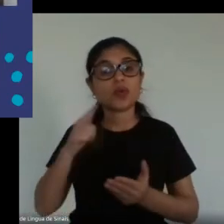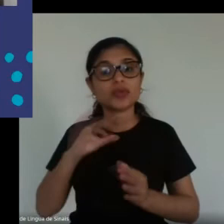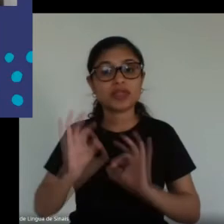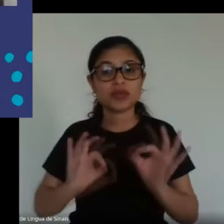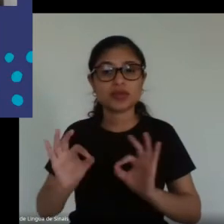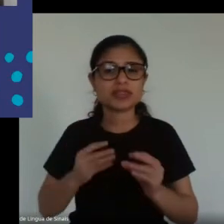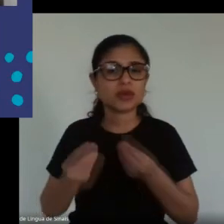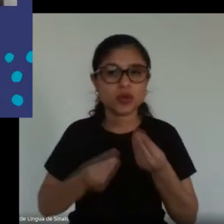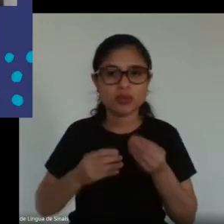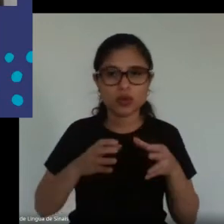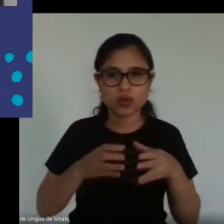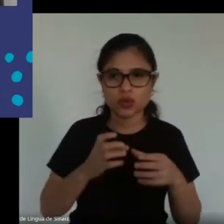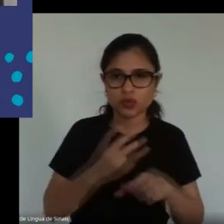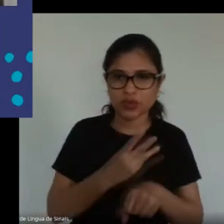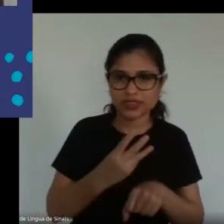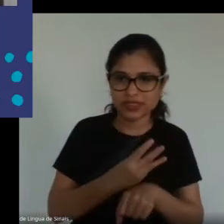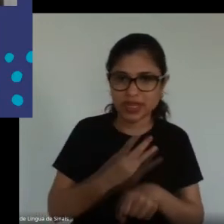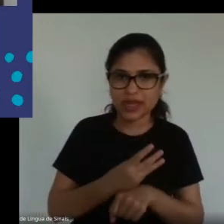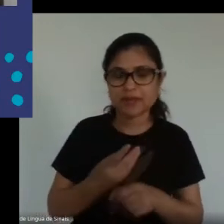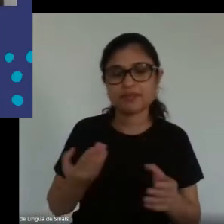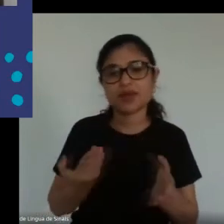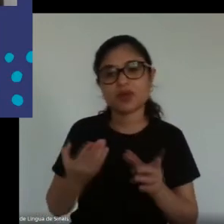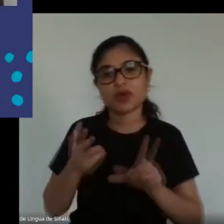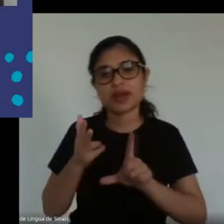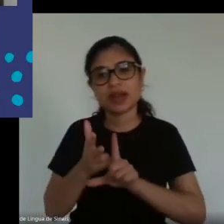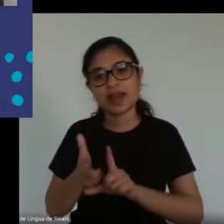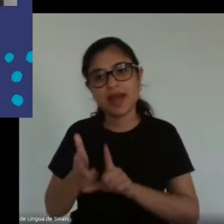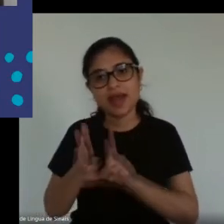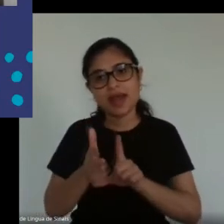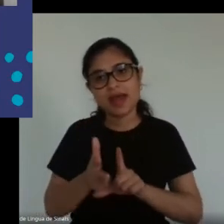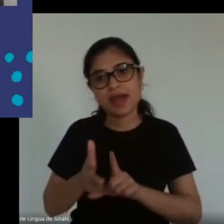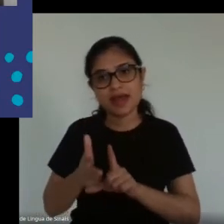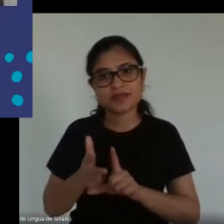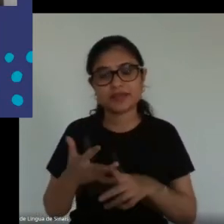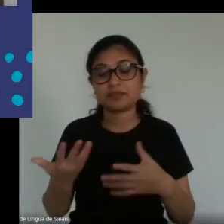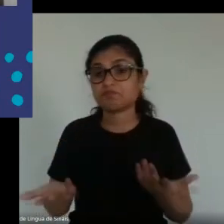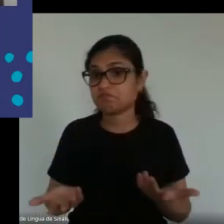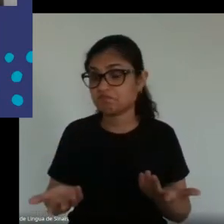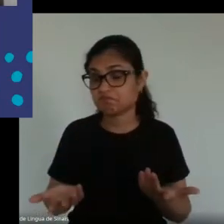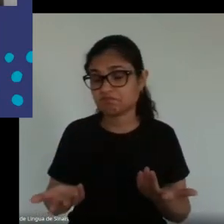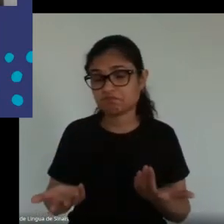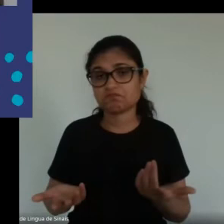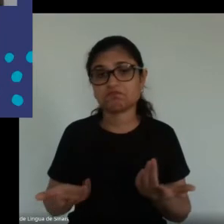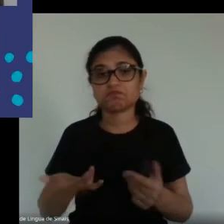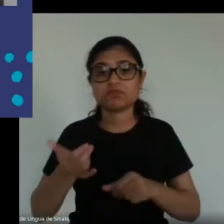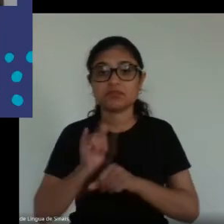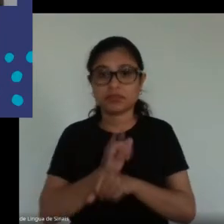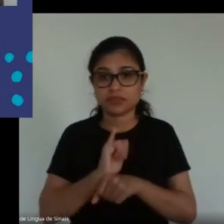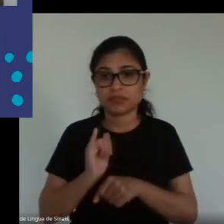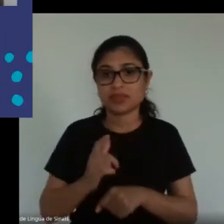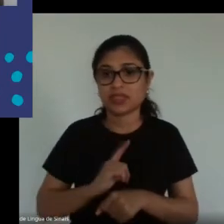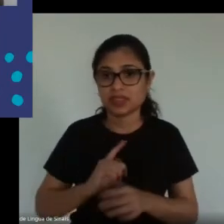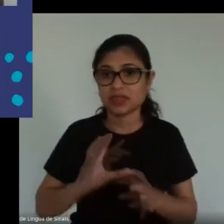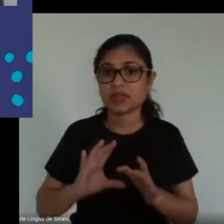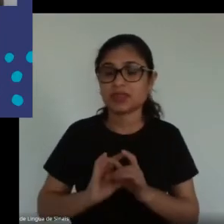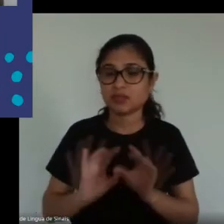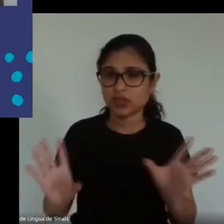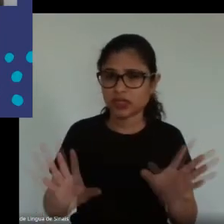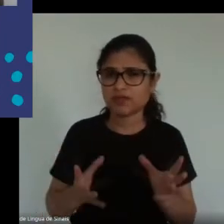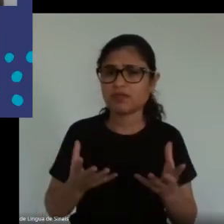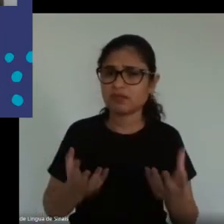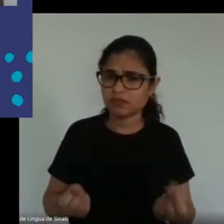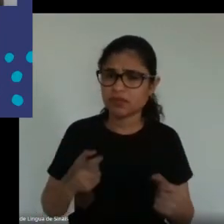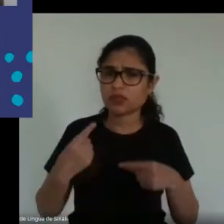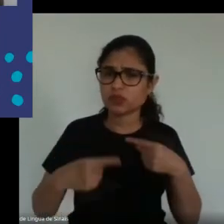como? Grupo do WhatsApp, agora aqui com essa live, sei lá. As ferramentas que a gente tem disponível, vamos